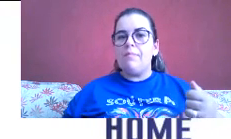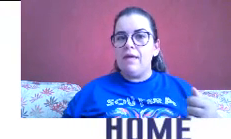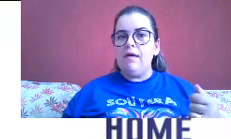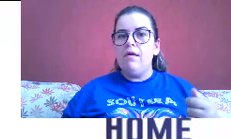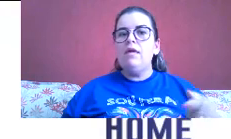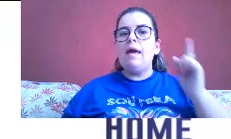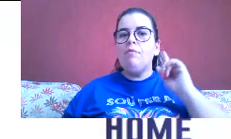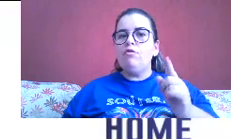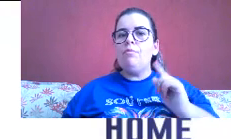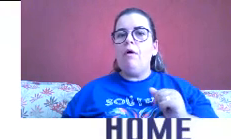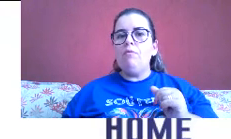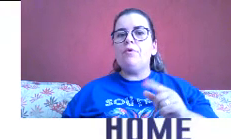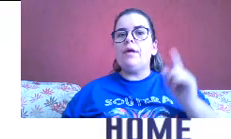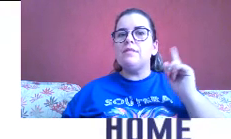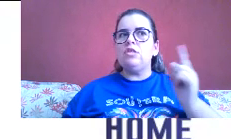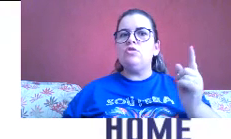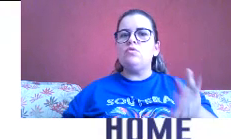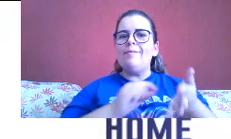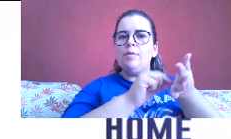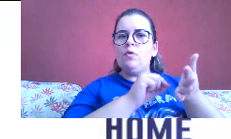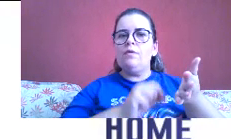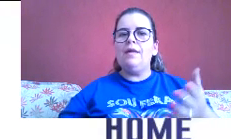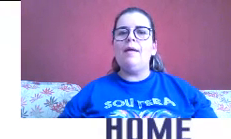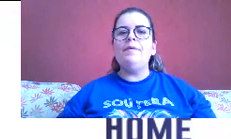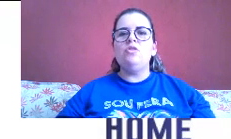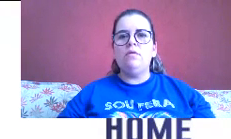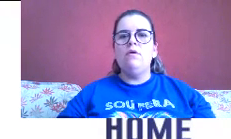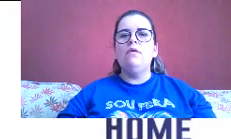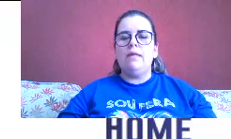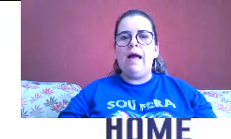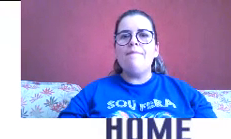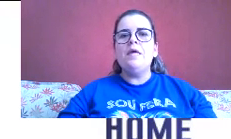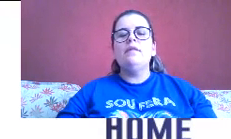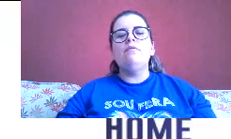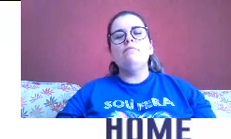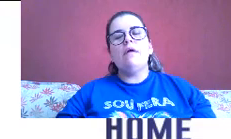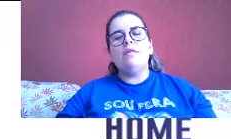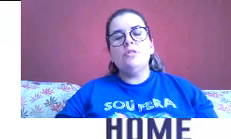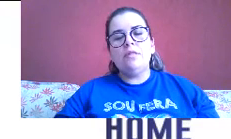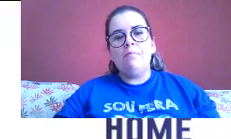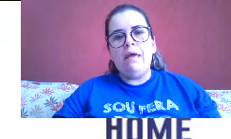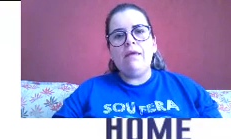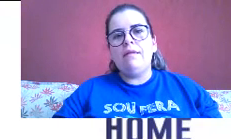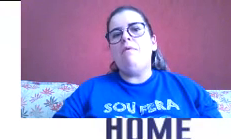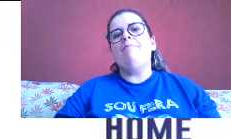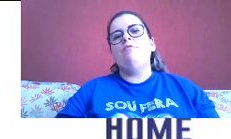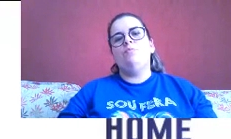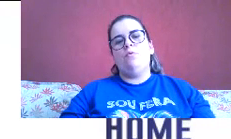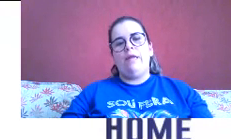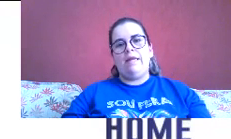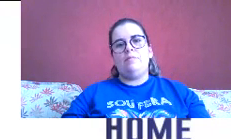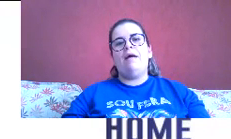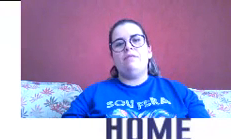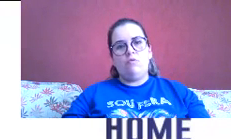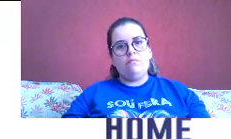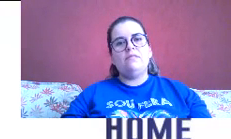também sabia e é muito bom porque se a gente não sabe já procura ali rapidinho tá então a gente também tem que ter o hábito de